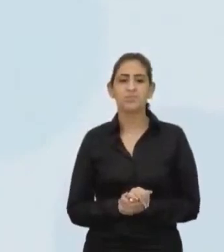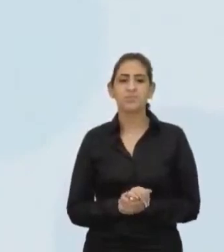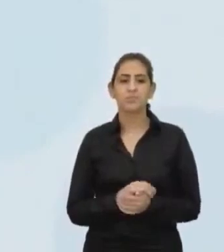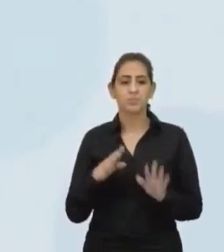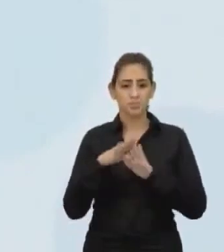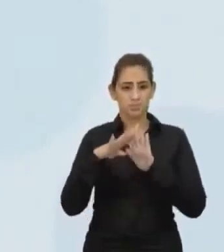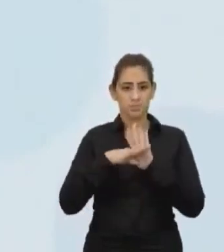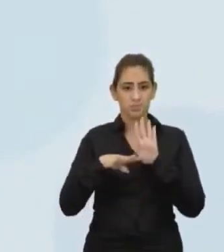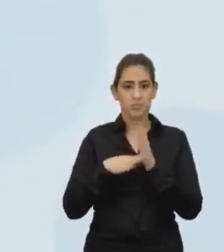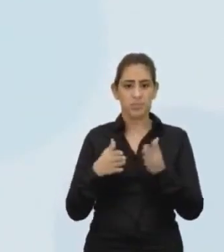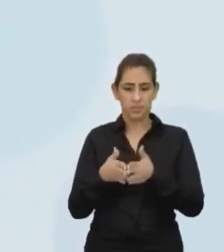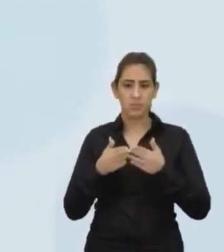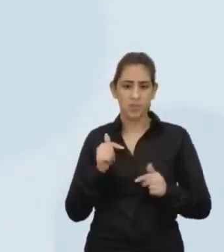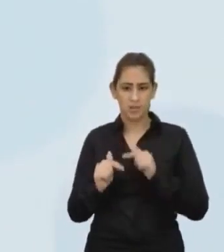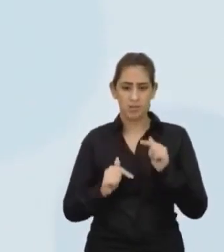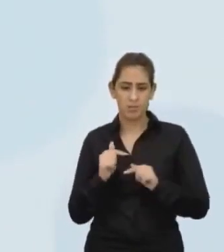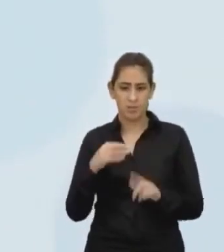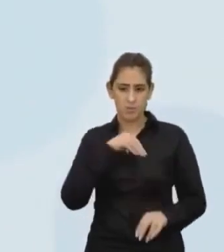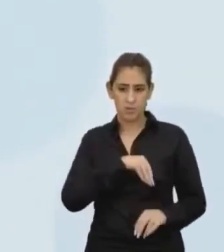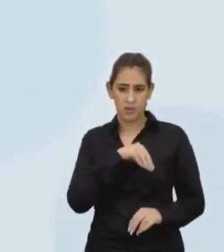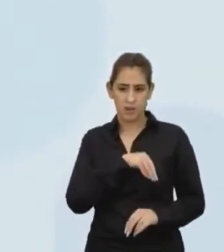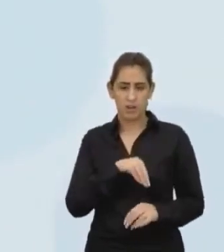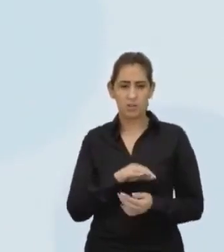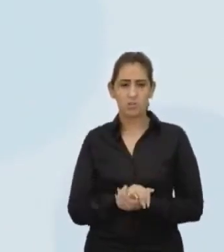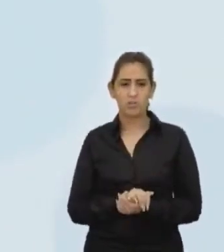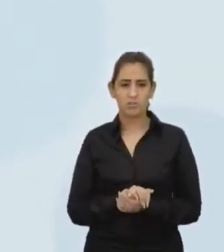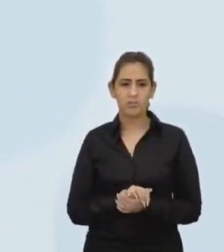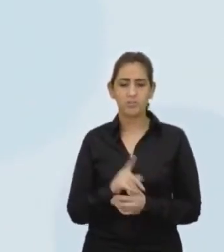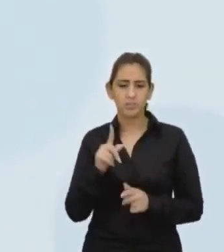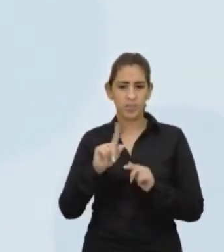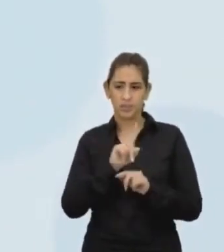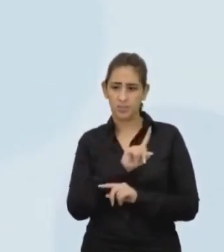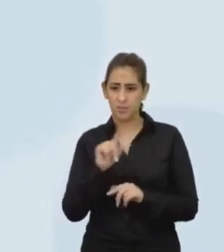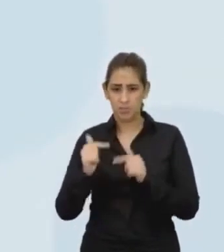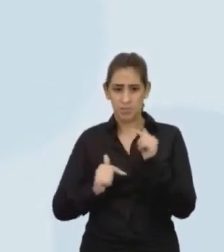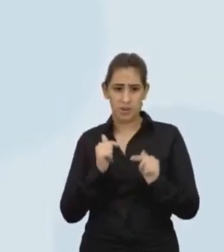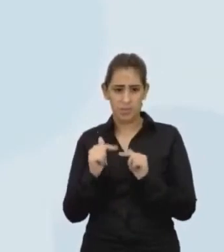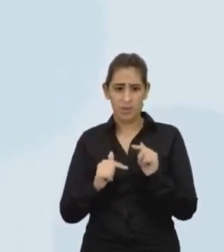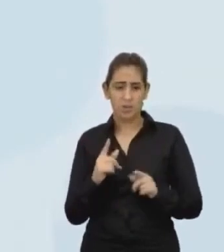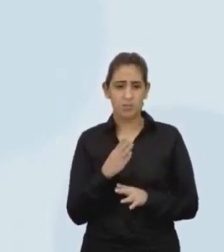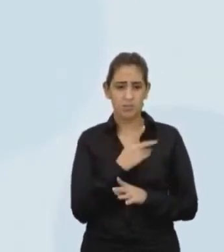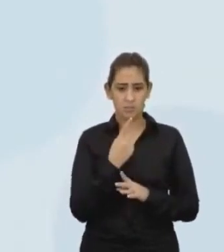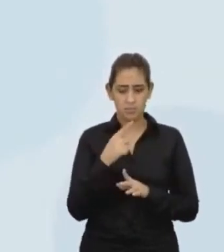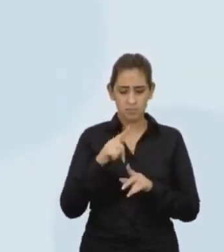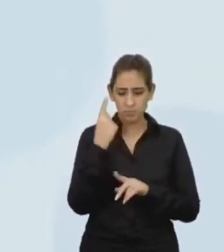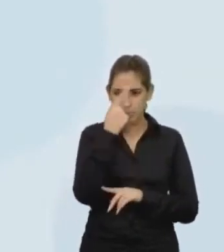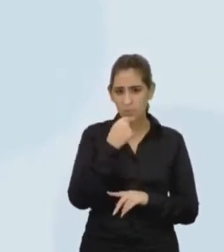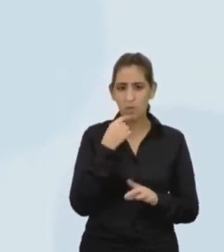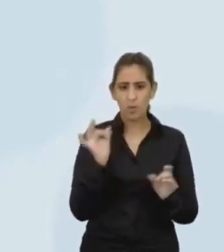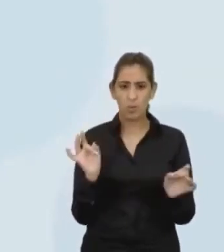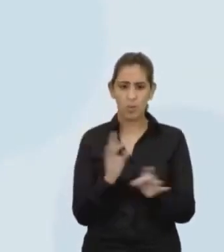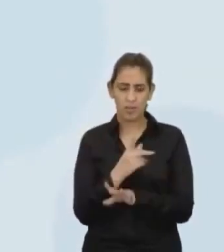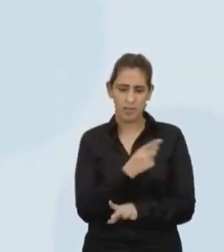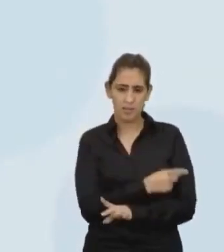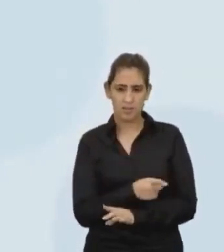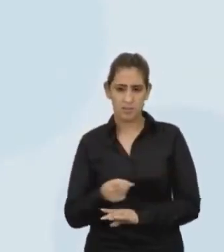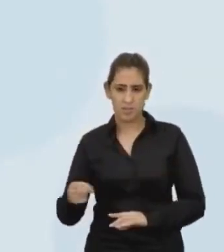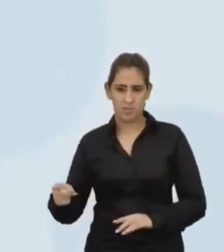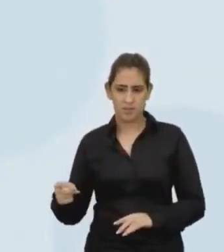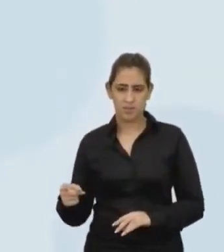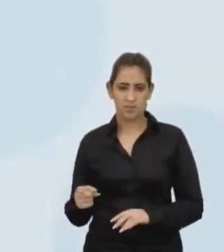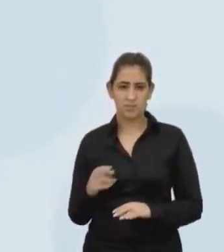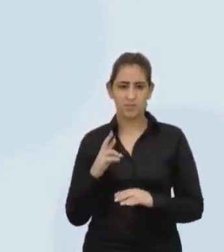classificadas como afastadas de trabalho remunerado aquelas que não trabalharam durante pelo menos uma hora completa na semana